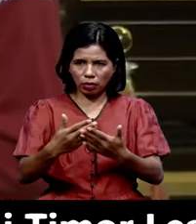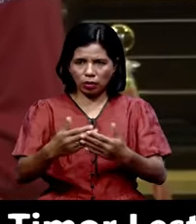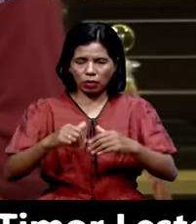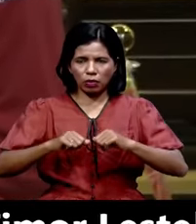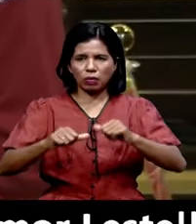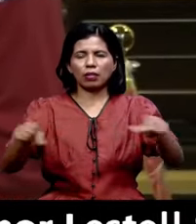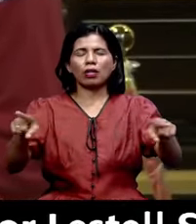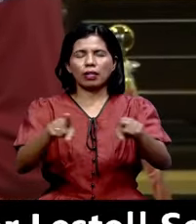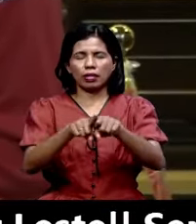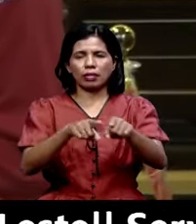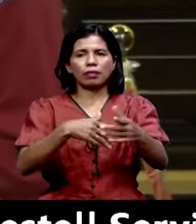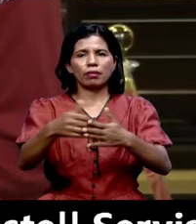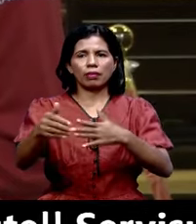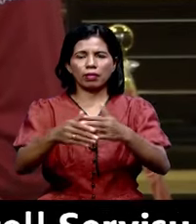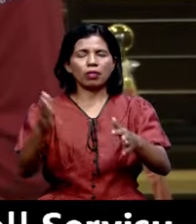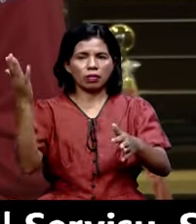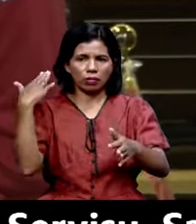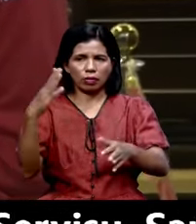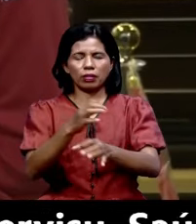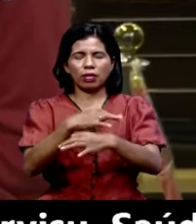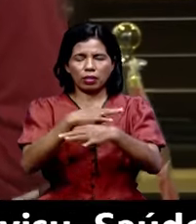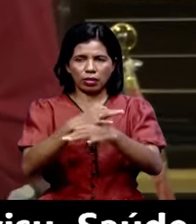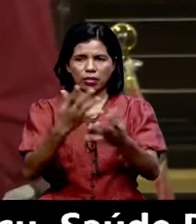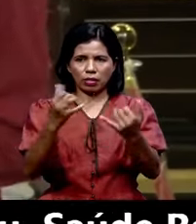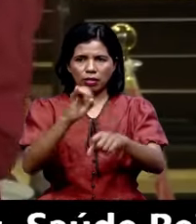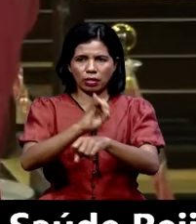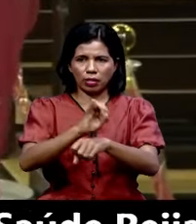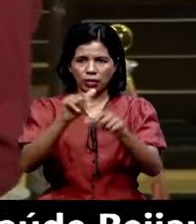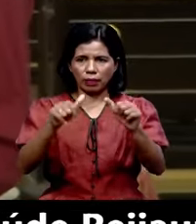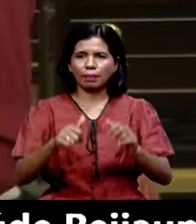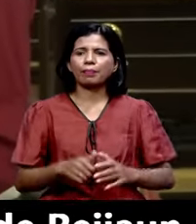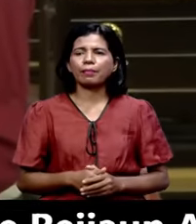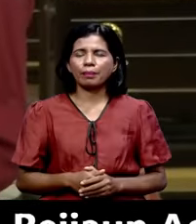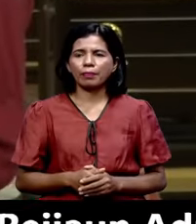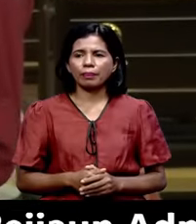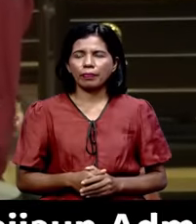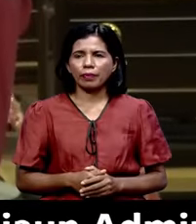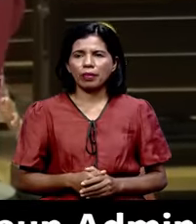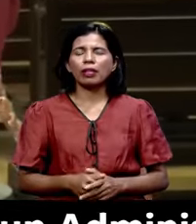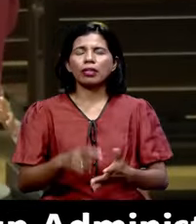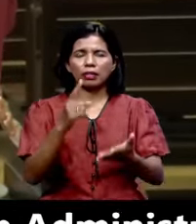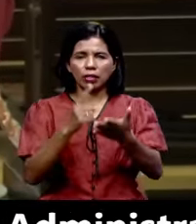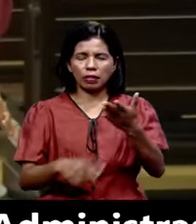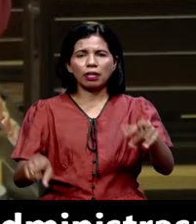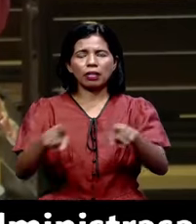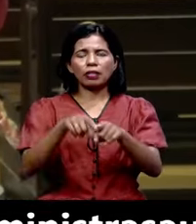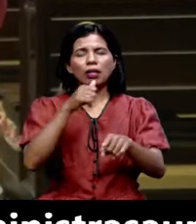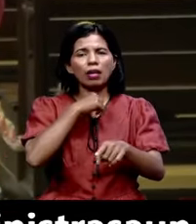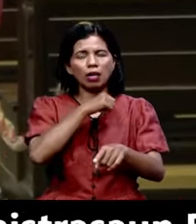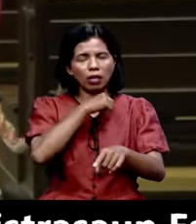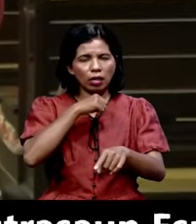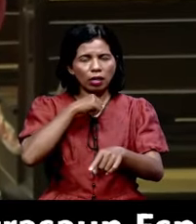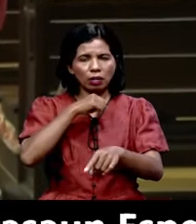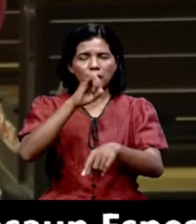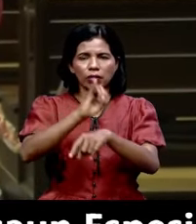hane sambai bain antes de reabilitação igreja pronto amir ne ikus honu ne saida magane samu paroco nomos